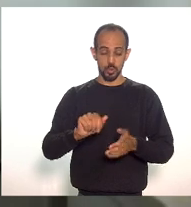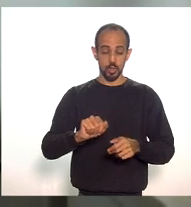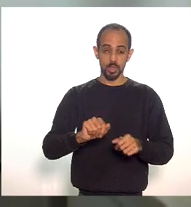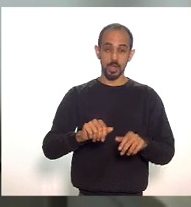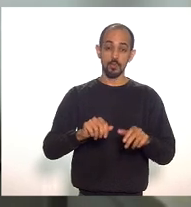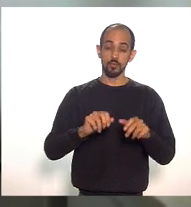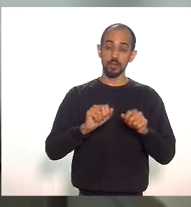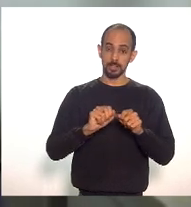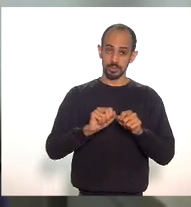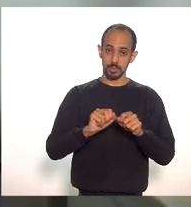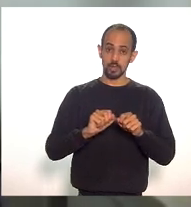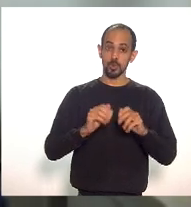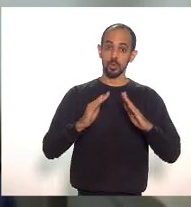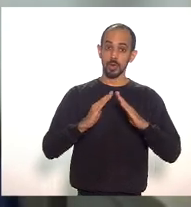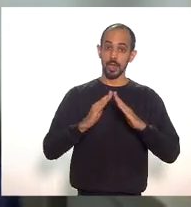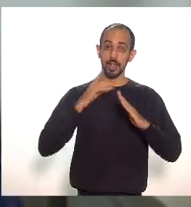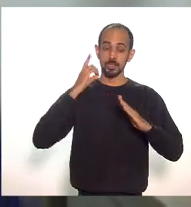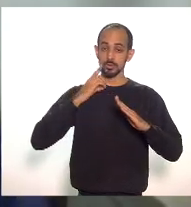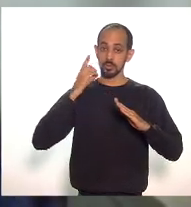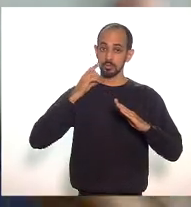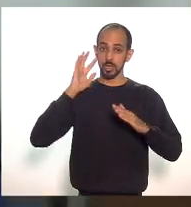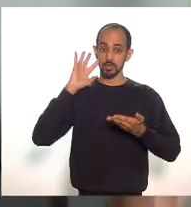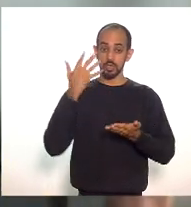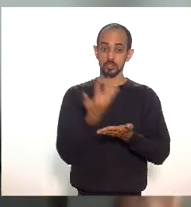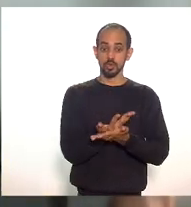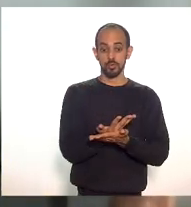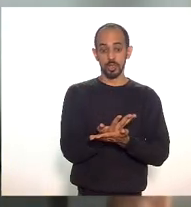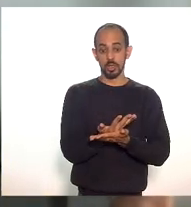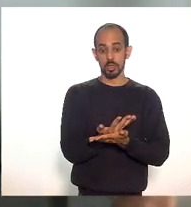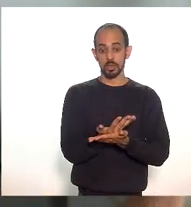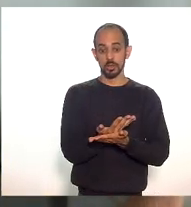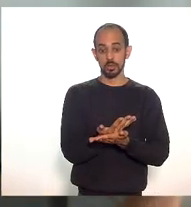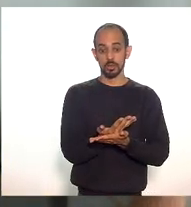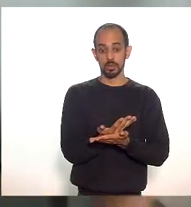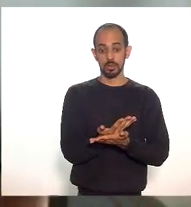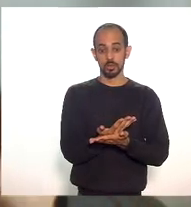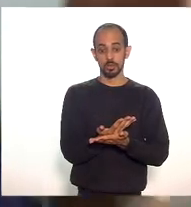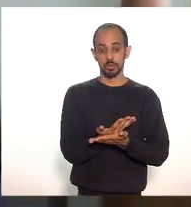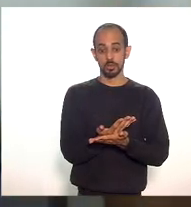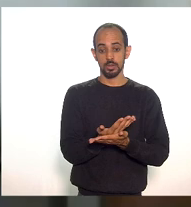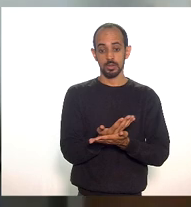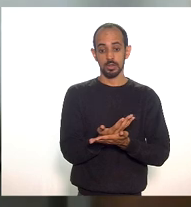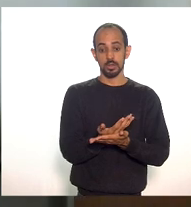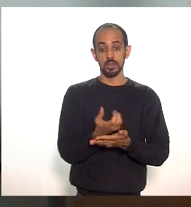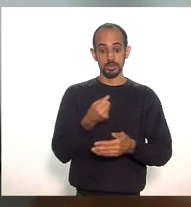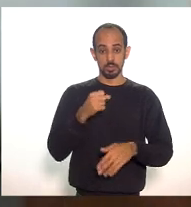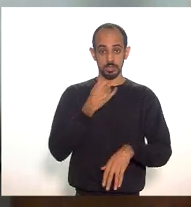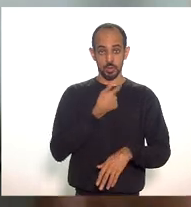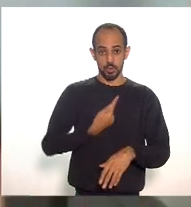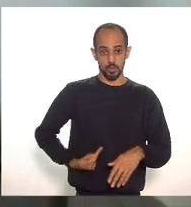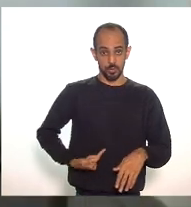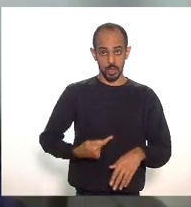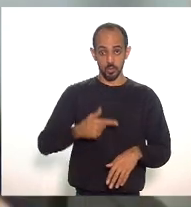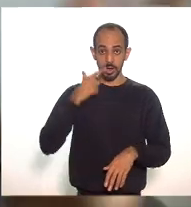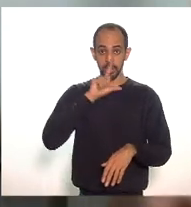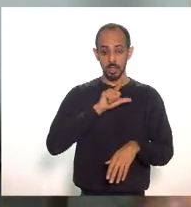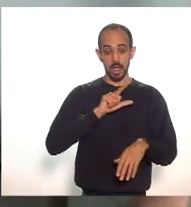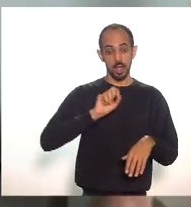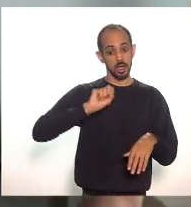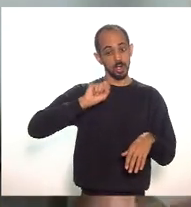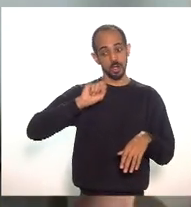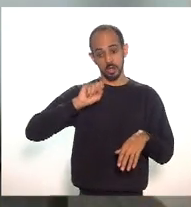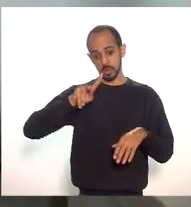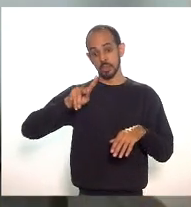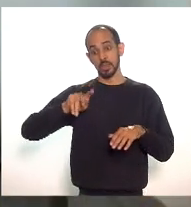Fluminense que vai decidir aí novo meio de força tipo ver o lugar ganhou na